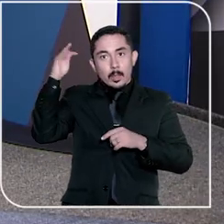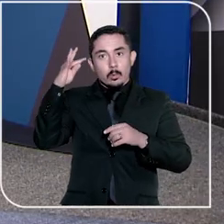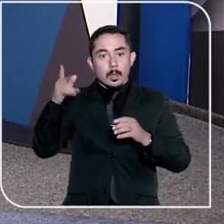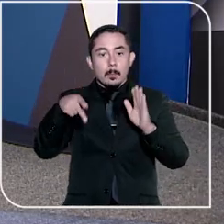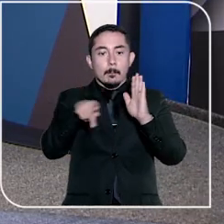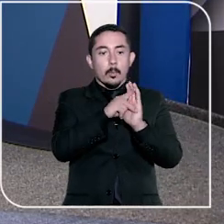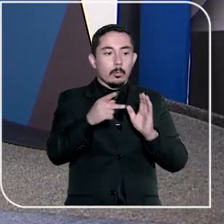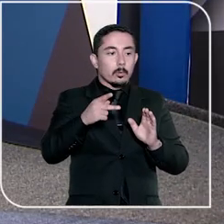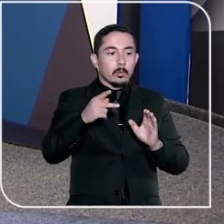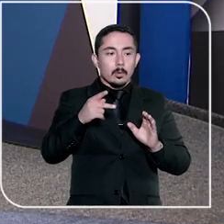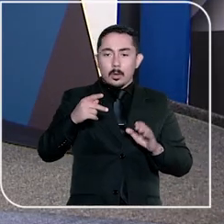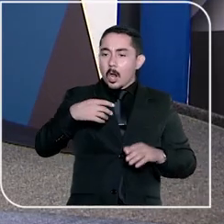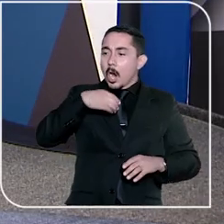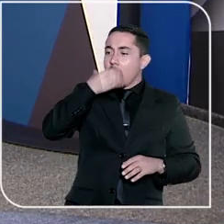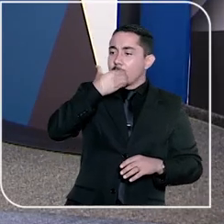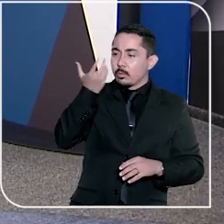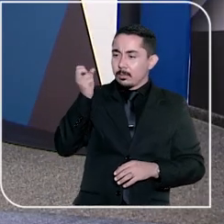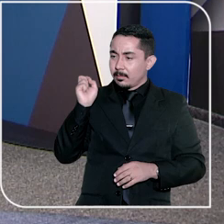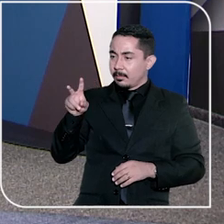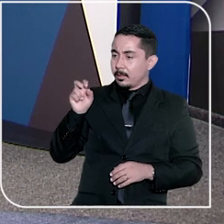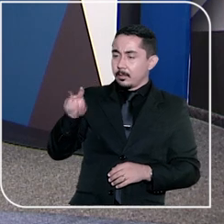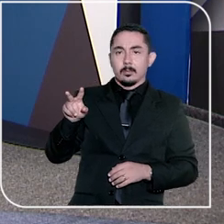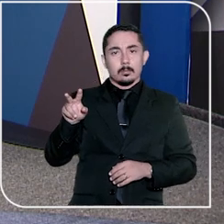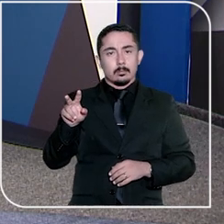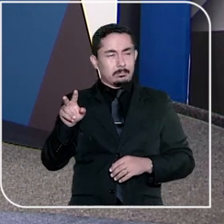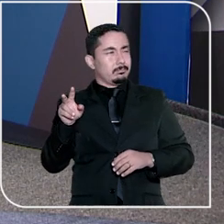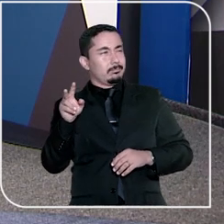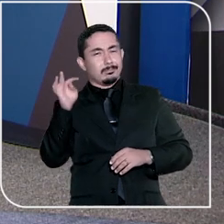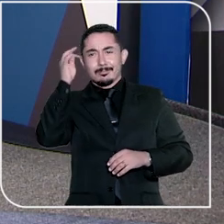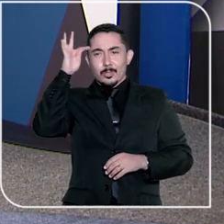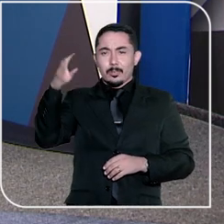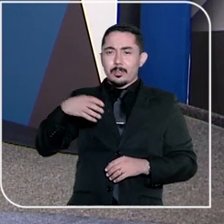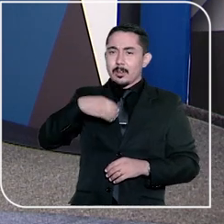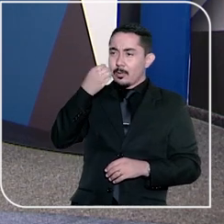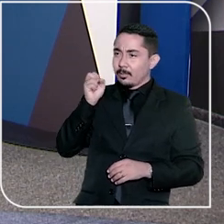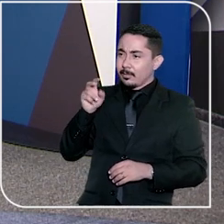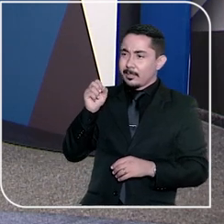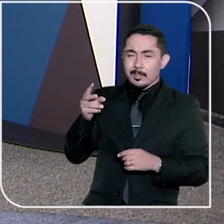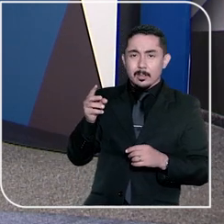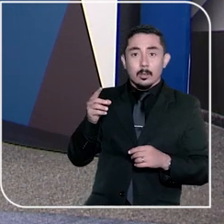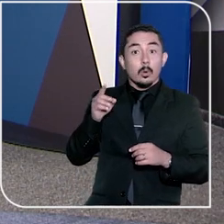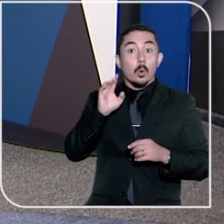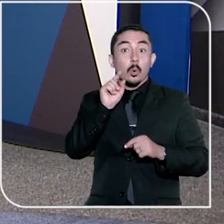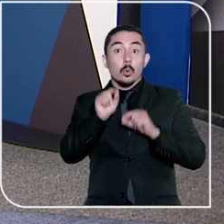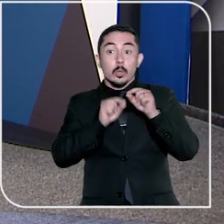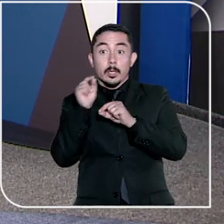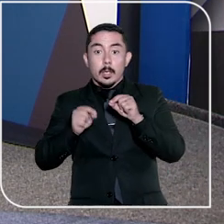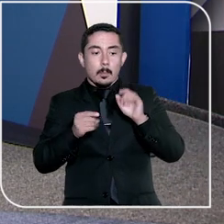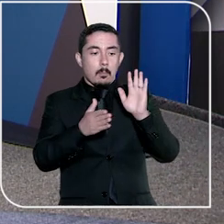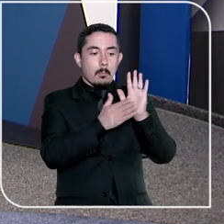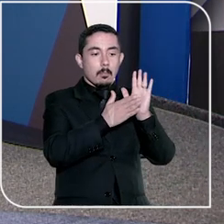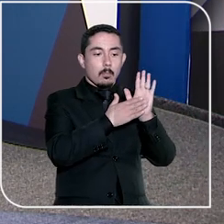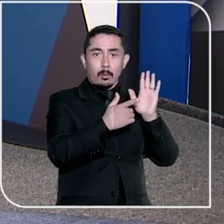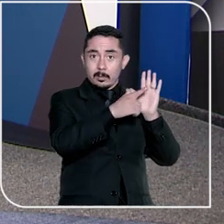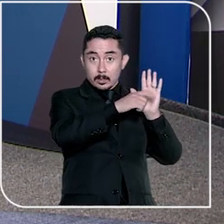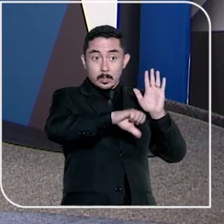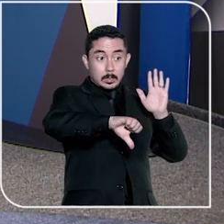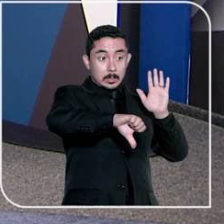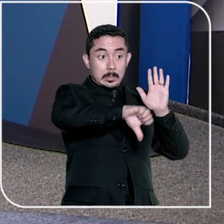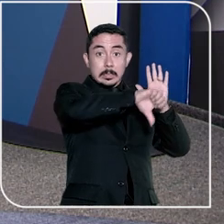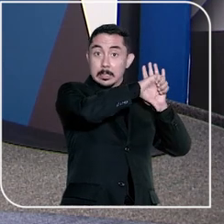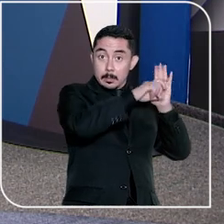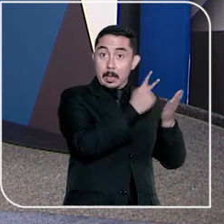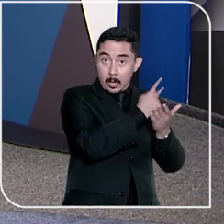a teoria dos frutos da árvore envenenada essa teoria defende que todas as provas obtidas a partir de uma prova